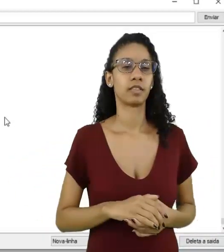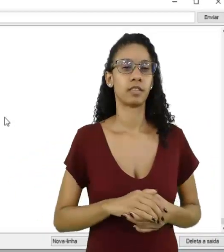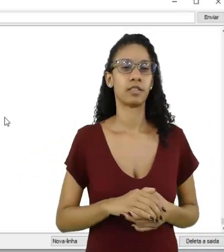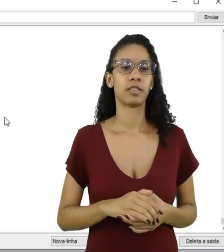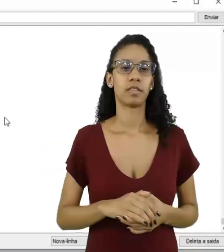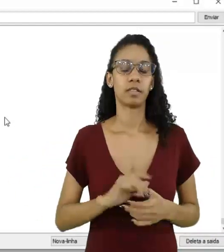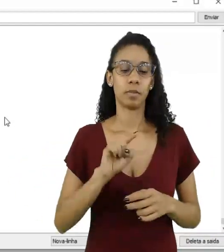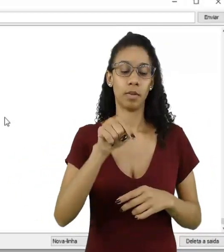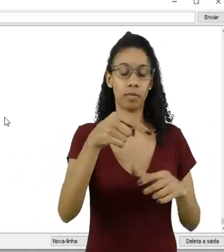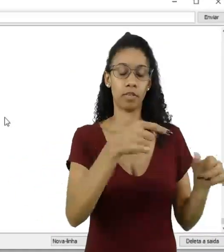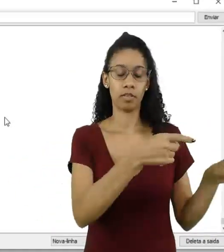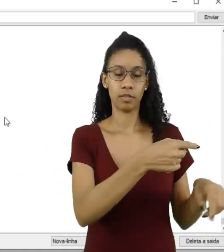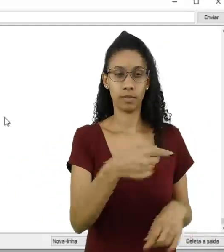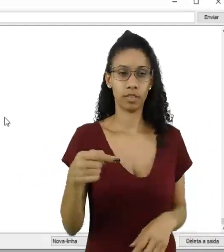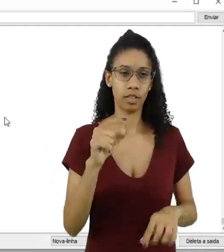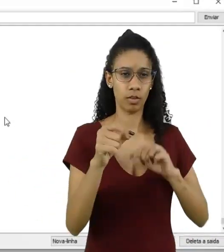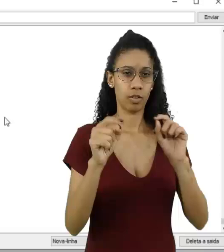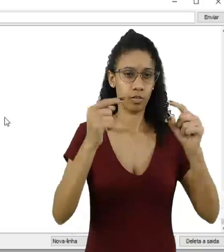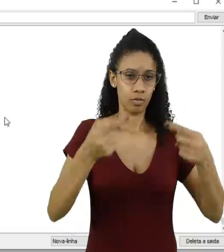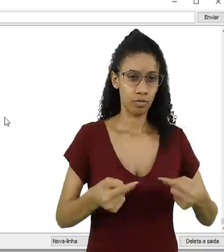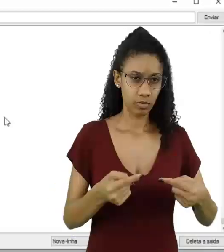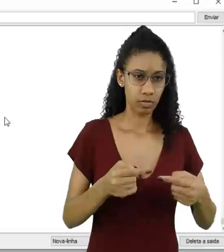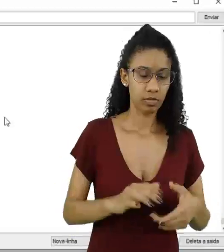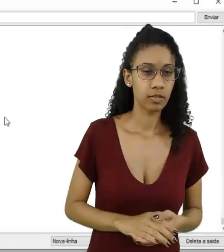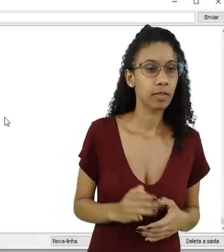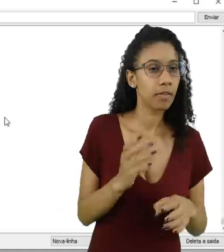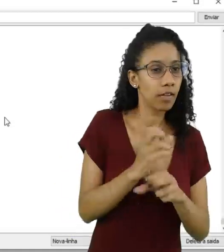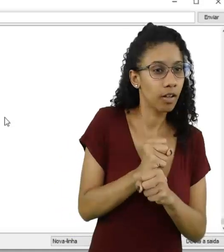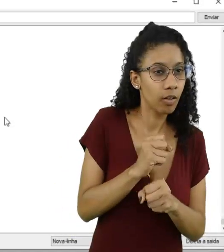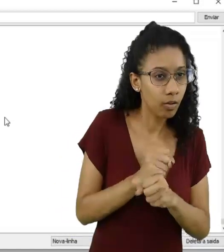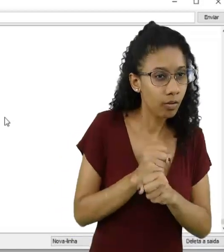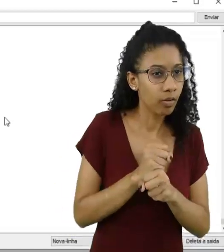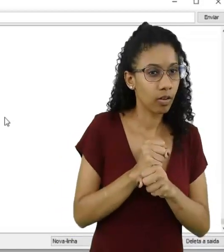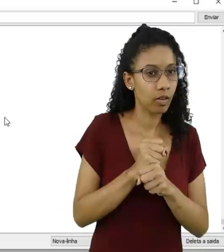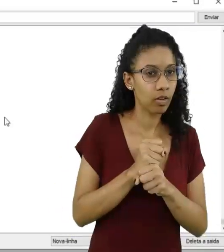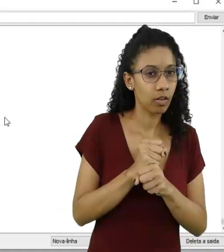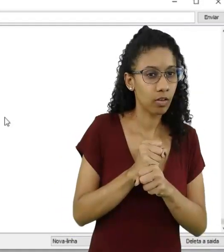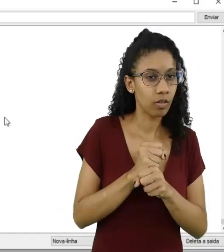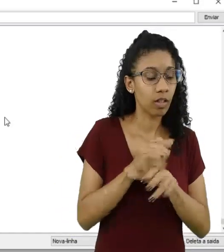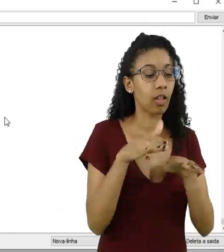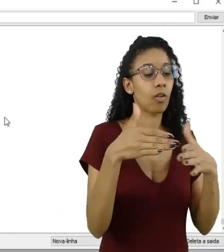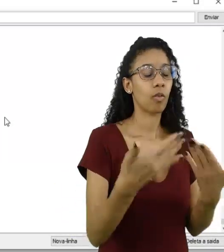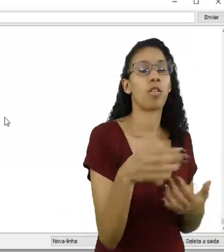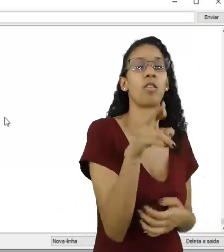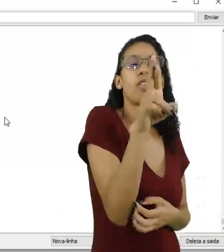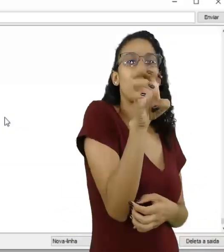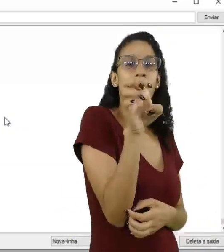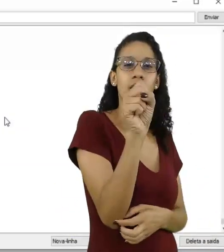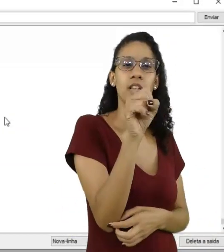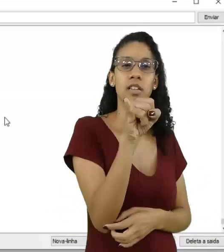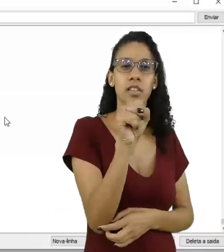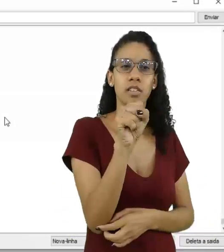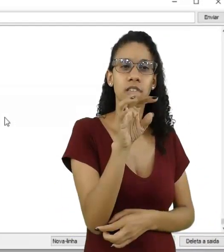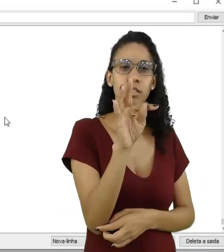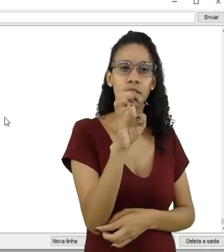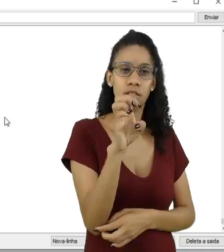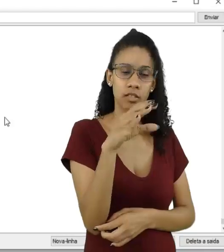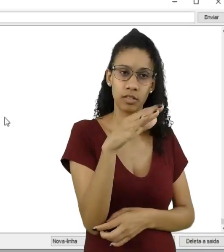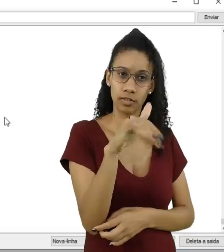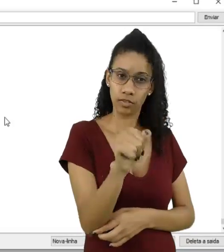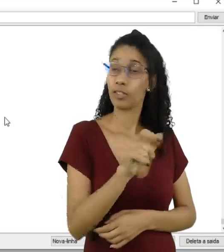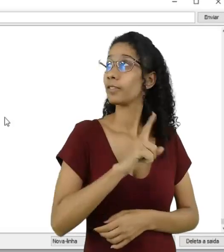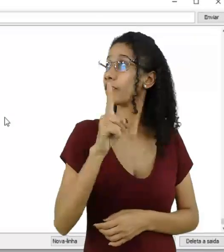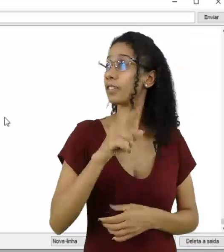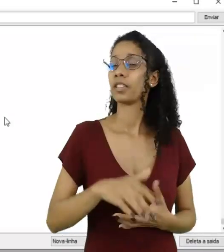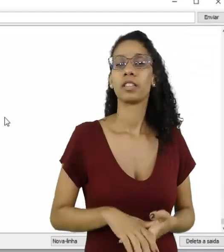próxima semana. O desafio de vocês vai ser calcular exatamente qual a resistência desse